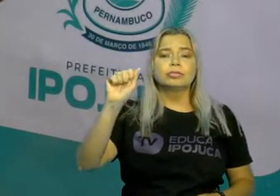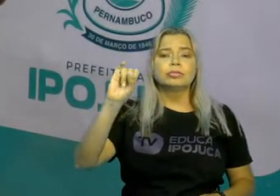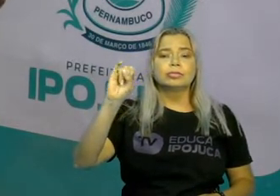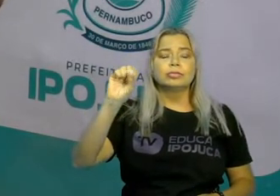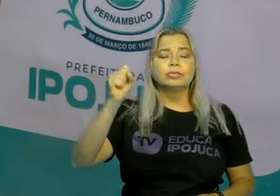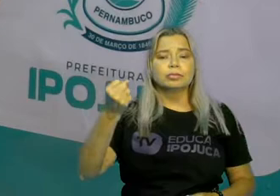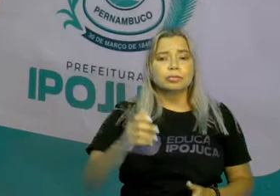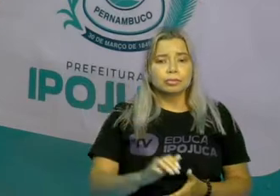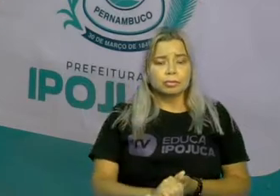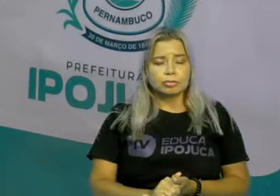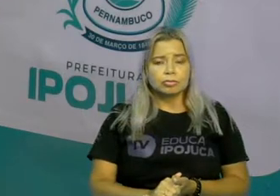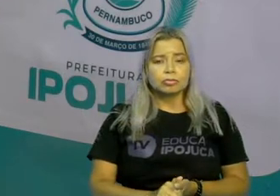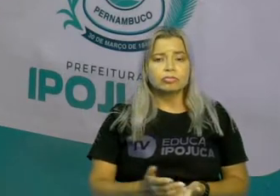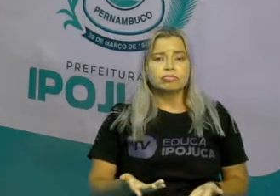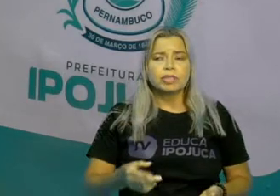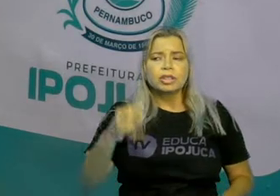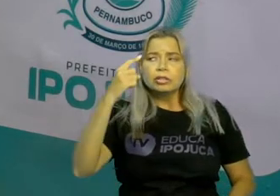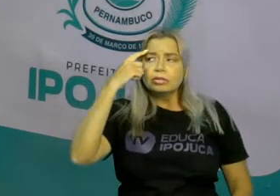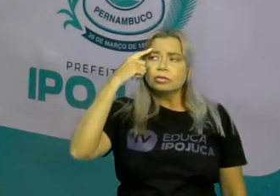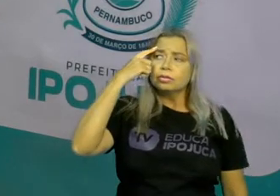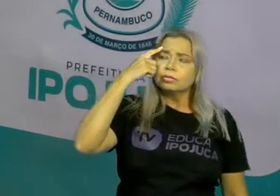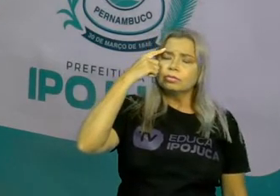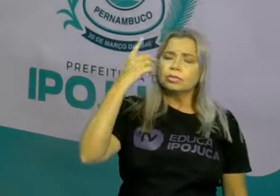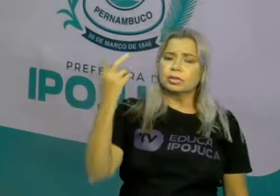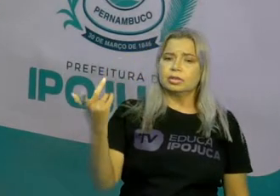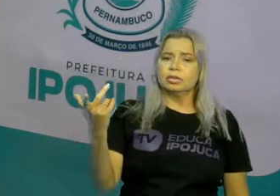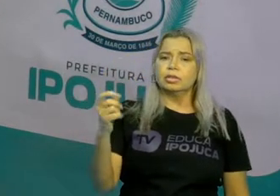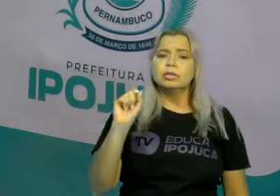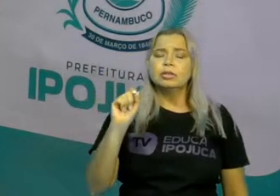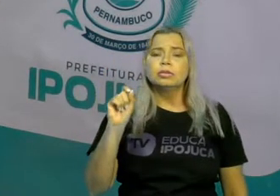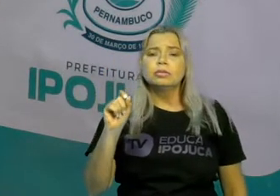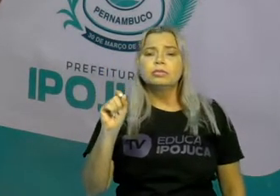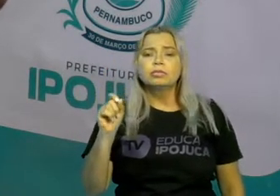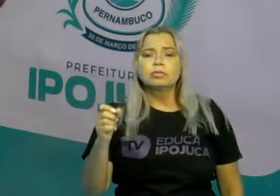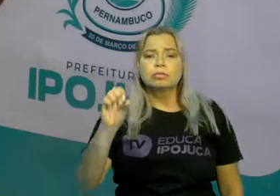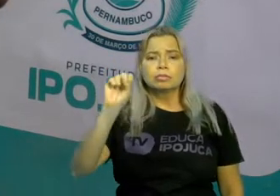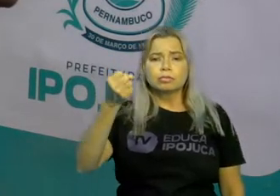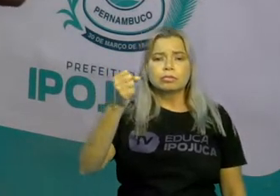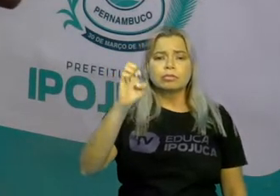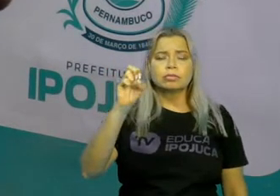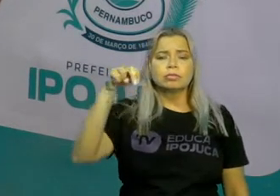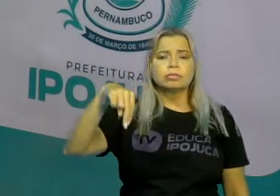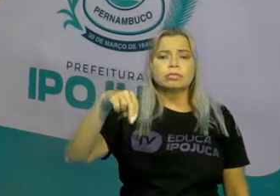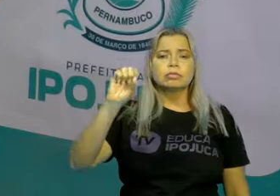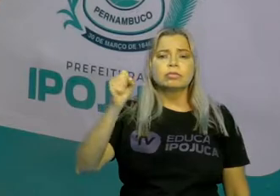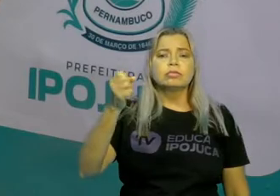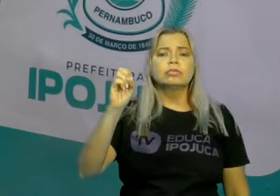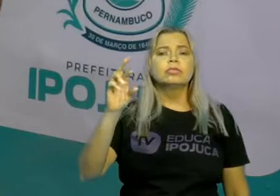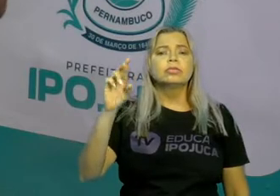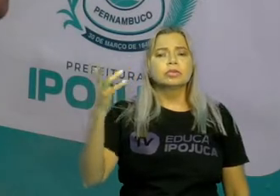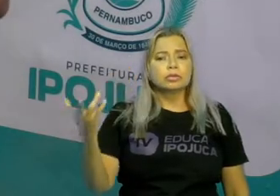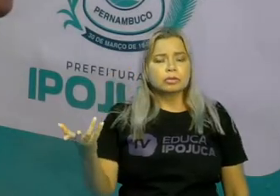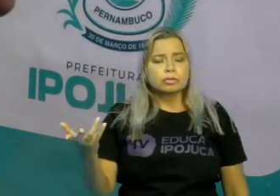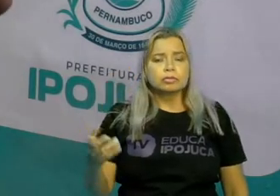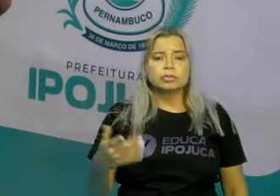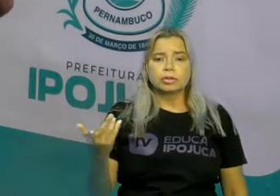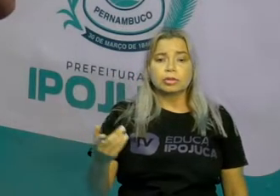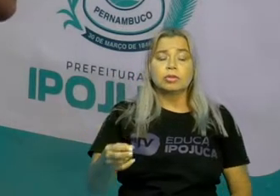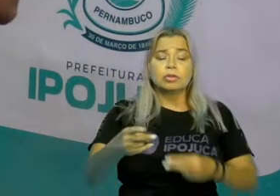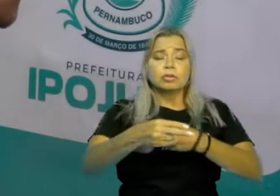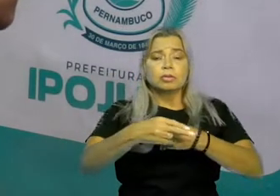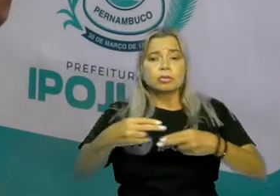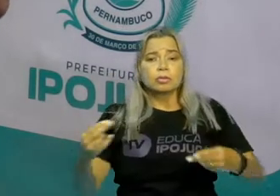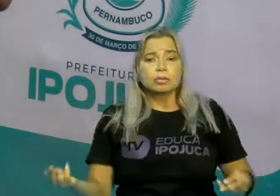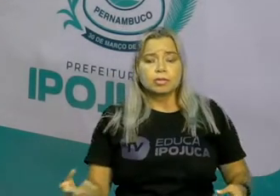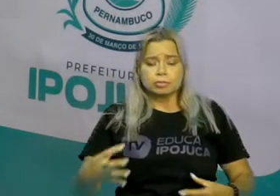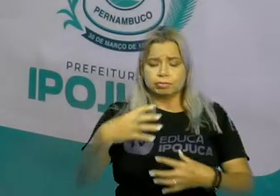sensoriais, sensor, algo de sentir, né? Desenvolvimento através das sensações. Sendo